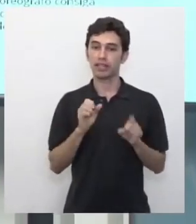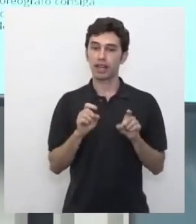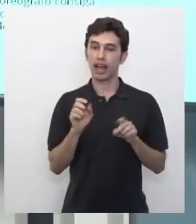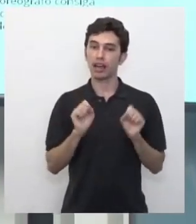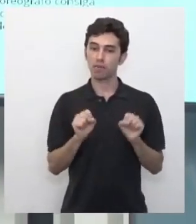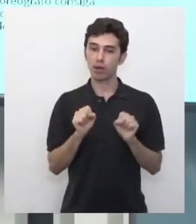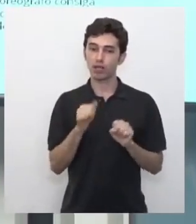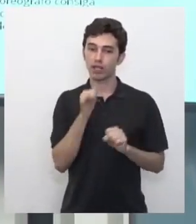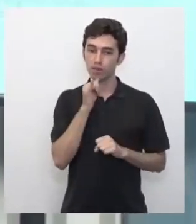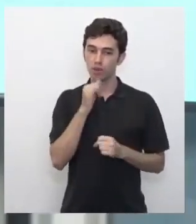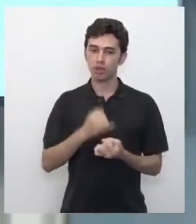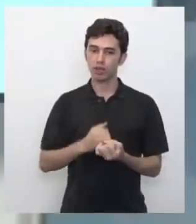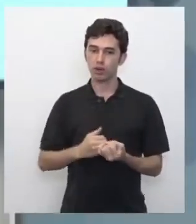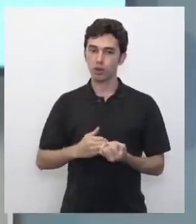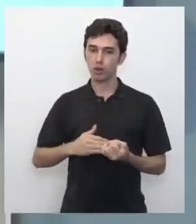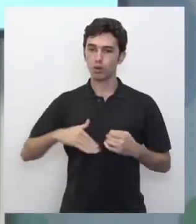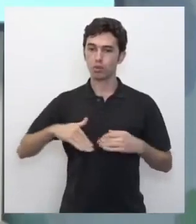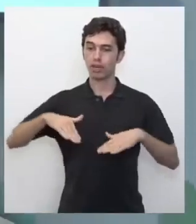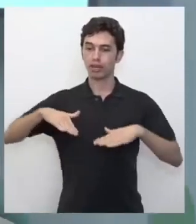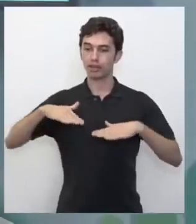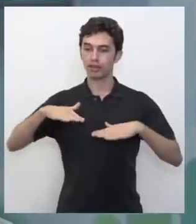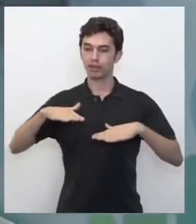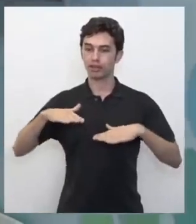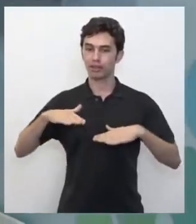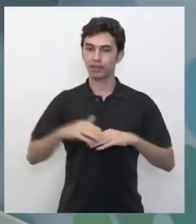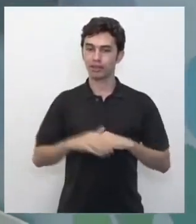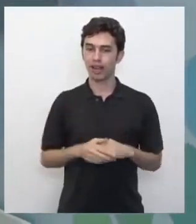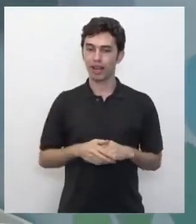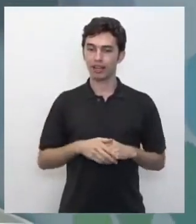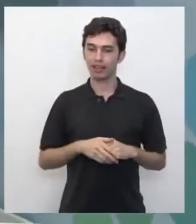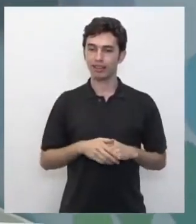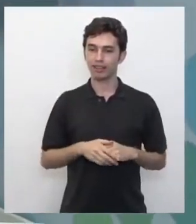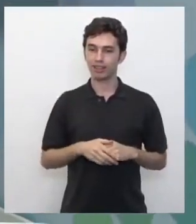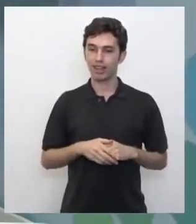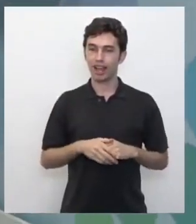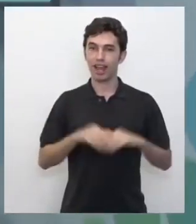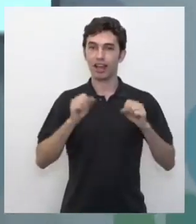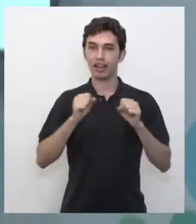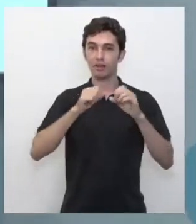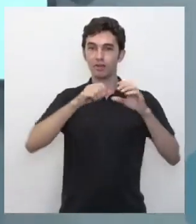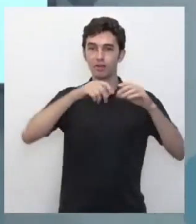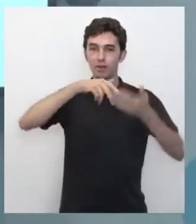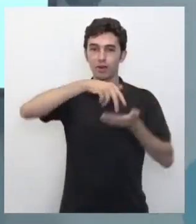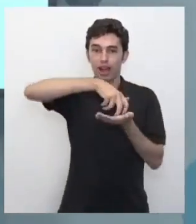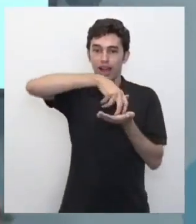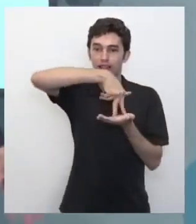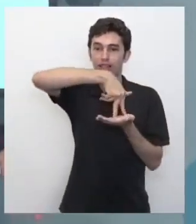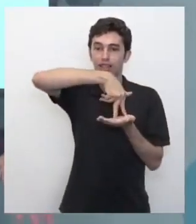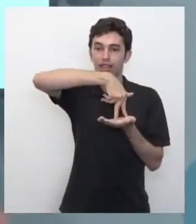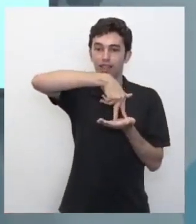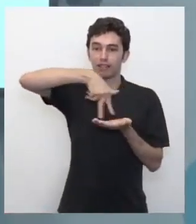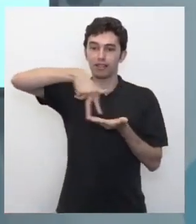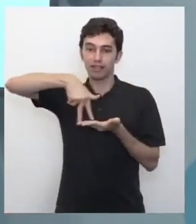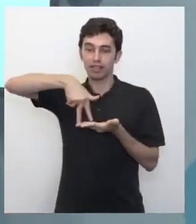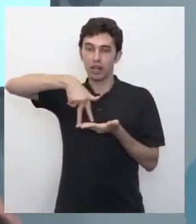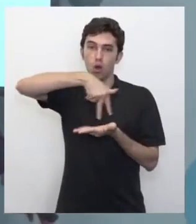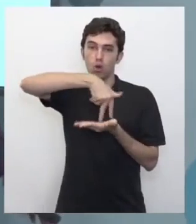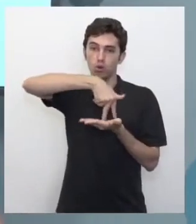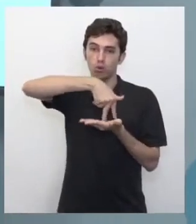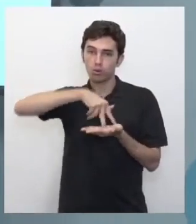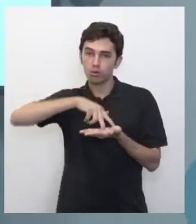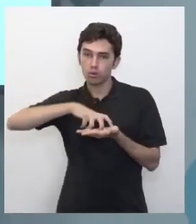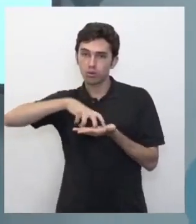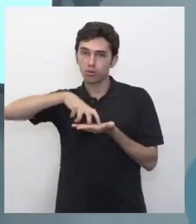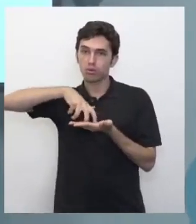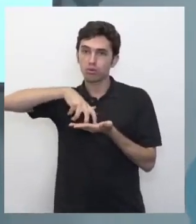plano médio. Então, eu vou suavemente fazer isso aqui. Aqui eu estou no plano médio. Agora, se eu deitar no chão, ou explorar